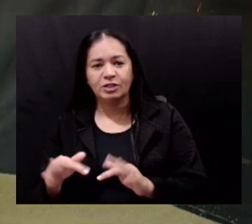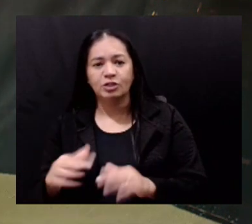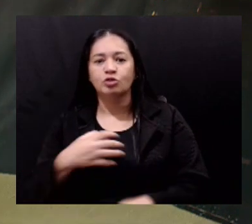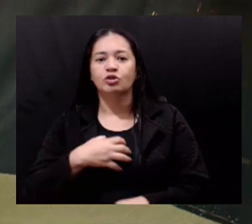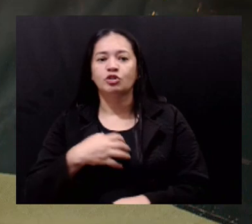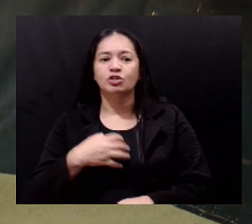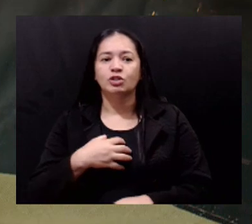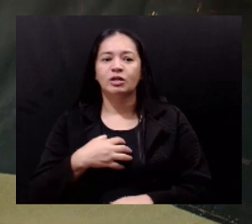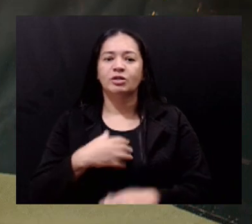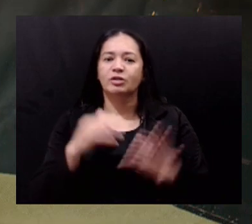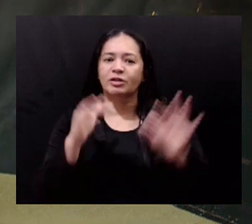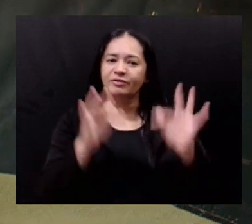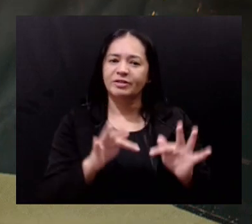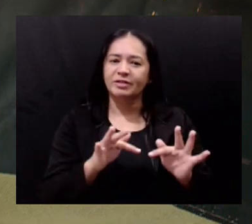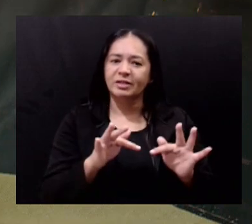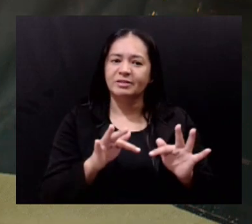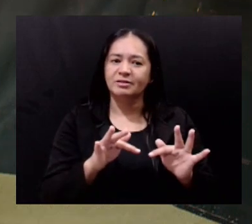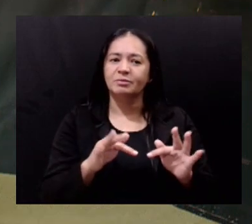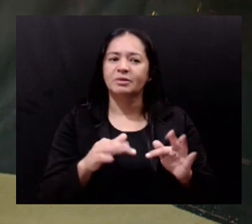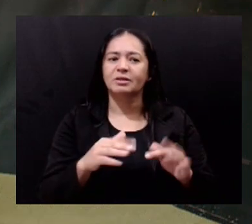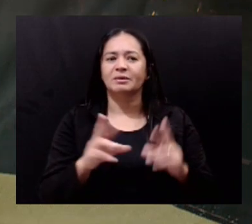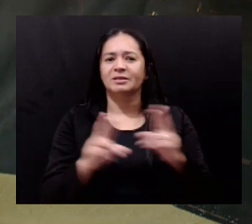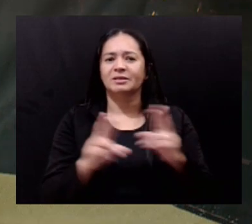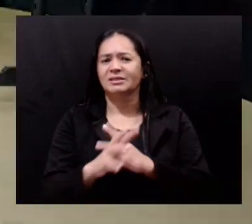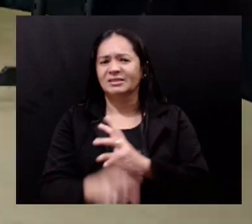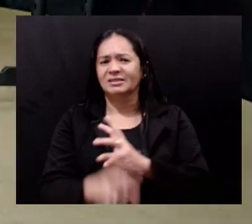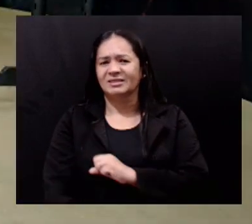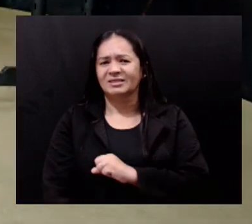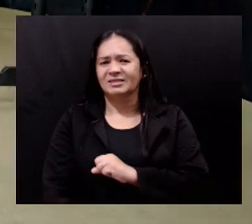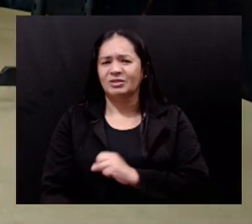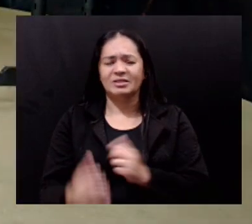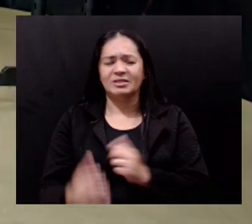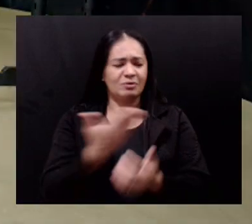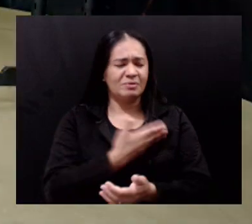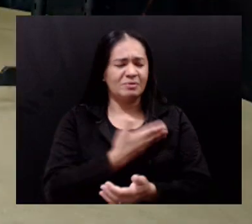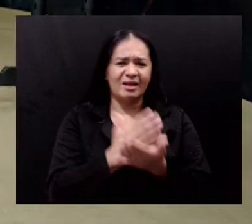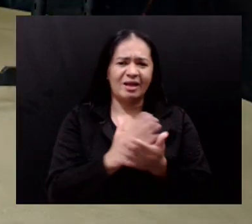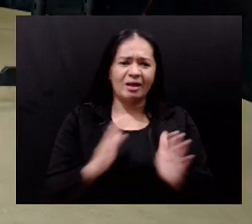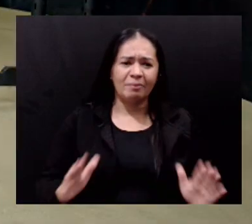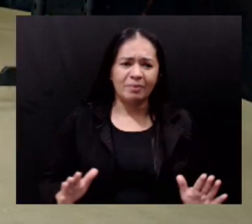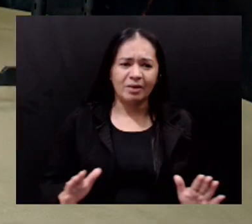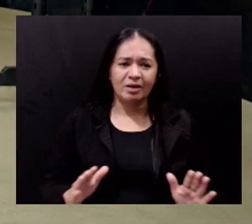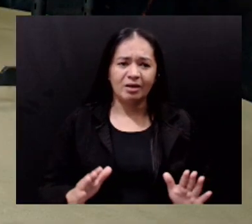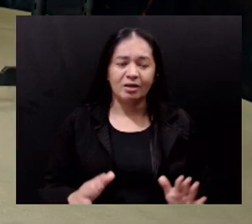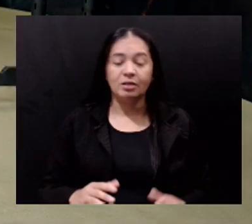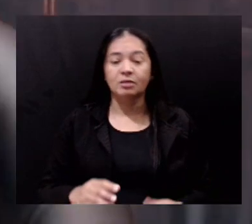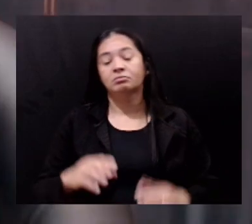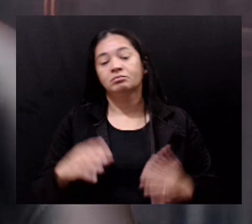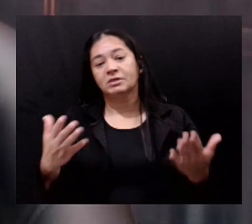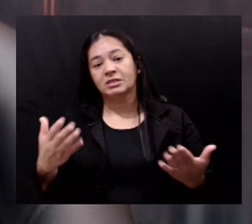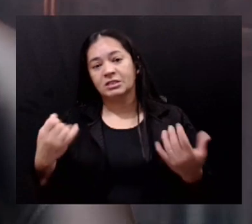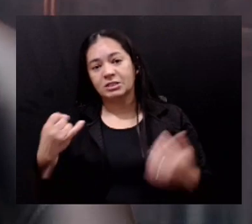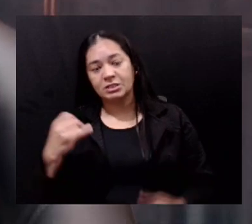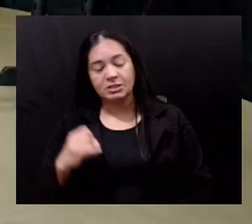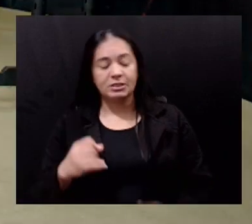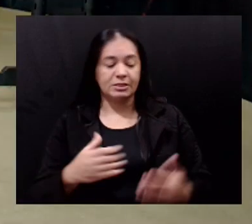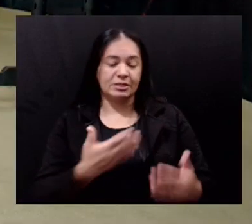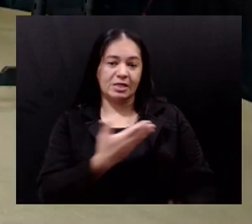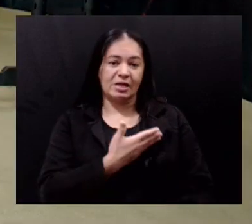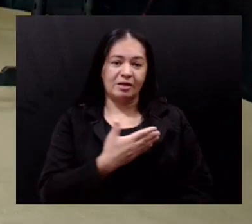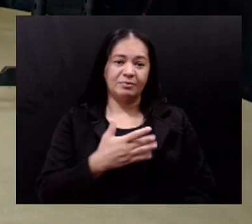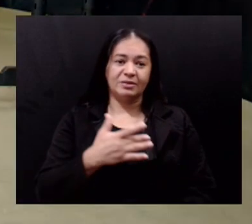relacionamentos amorosos? Nossa, encerrar uma amizade? Bom, se ela não está sendo saudável, Como é que encerra uma amizade,